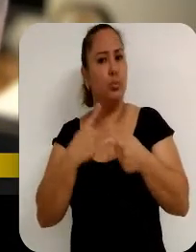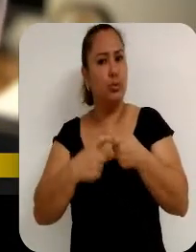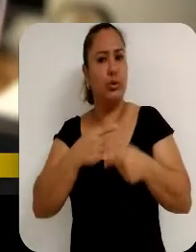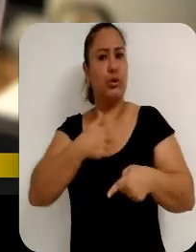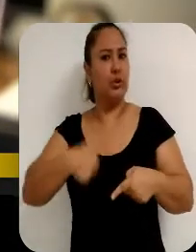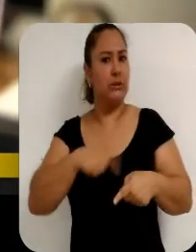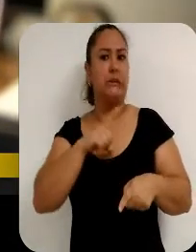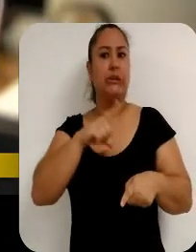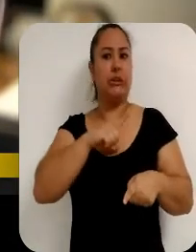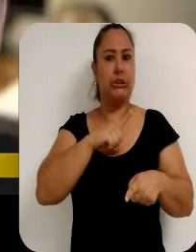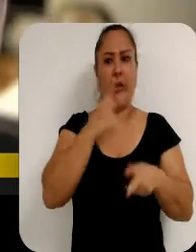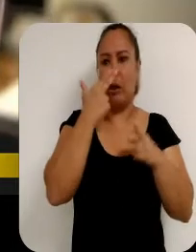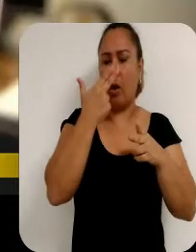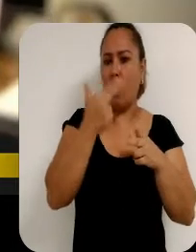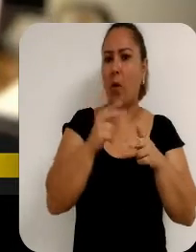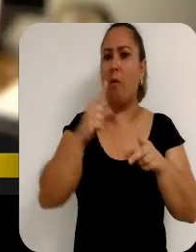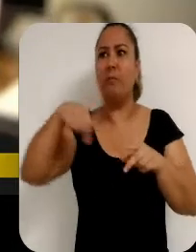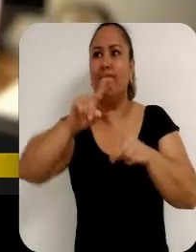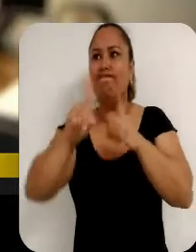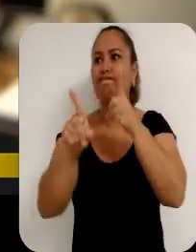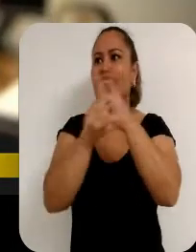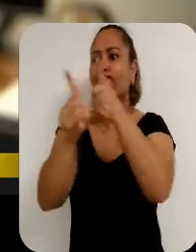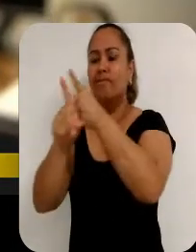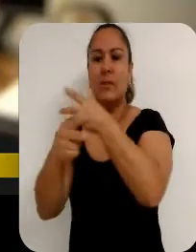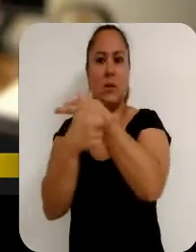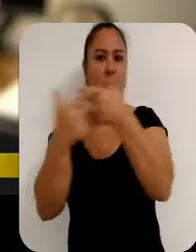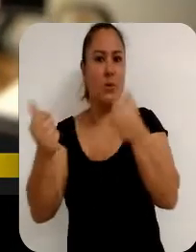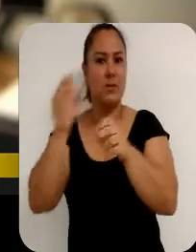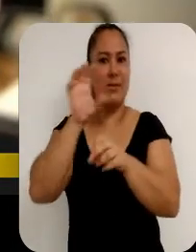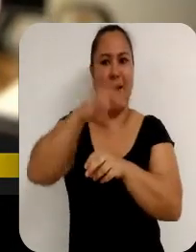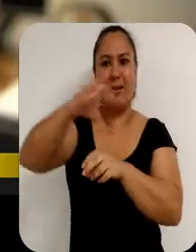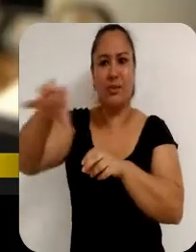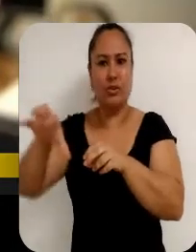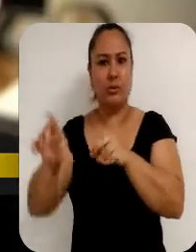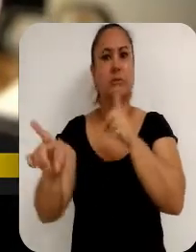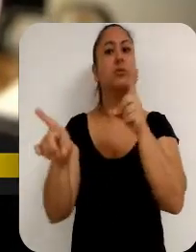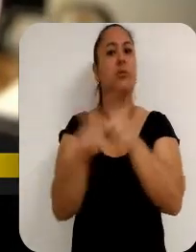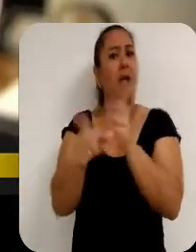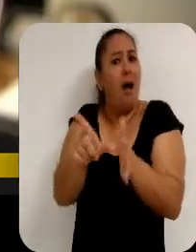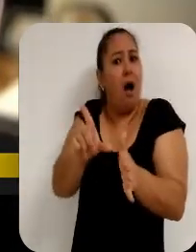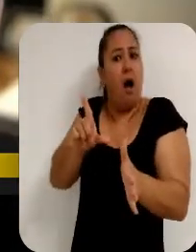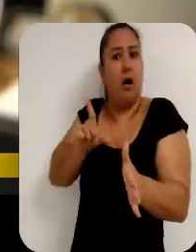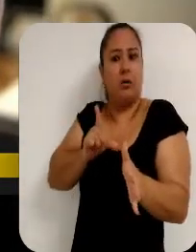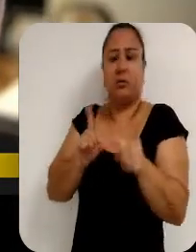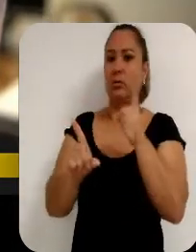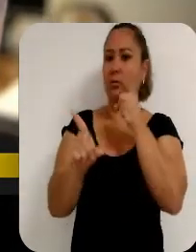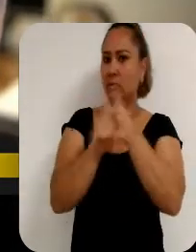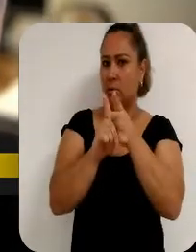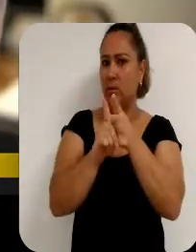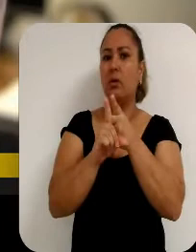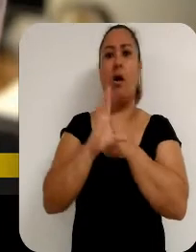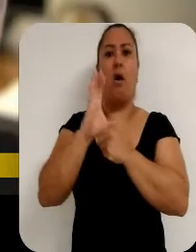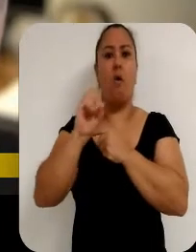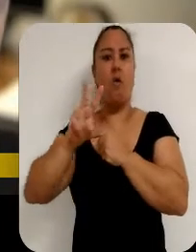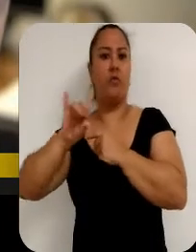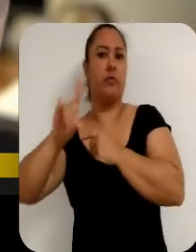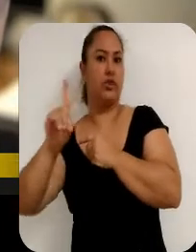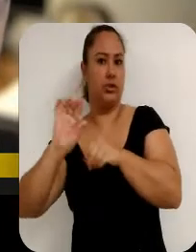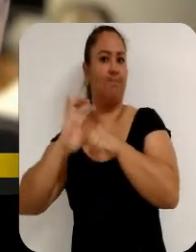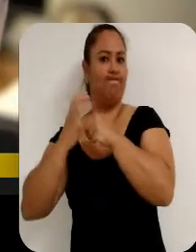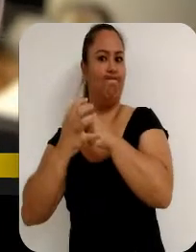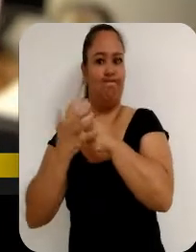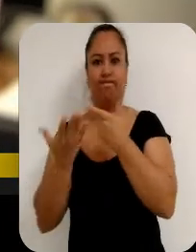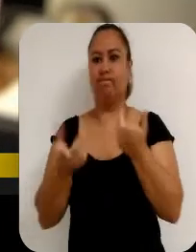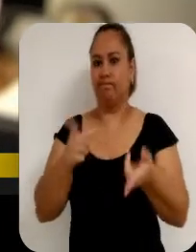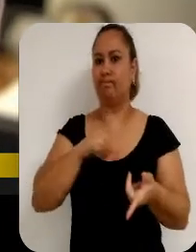detecção deles aconteceu bem cedo da Covid-19. Okay? Mesmo se a gente assumir a linha do tempo de quando o médico